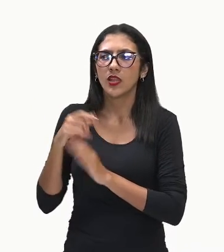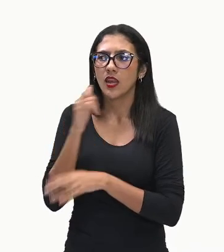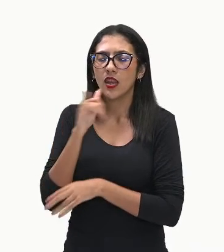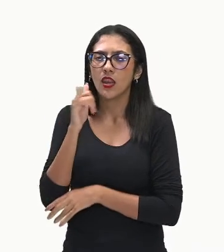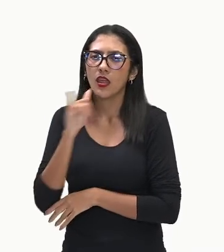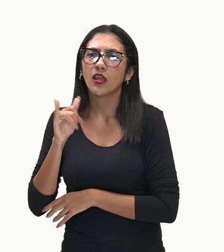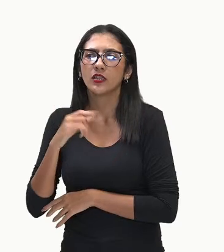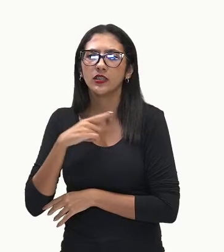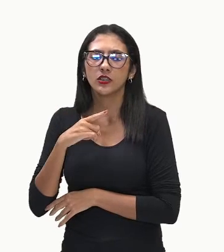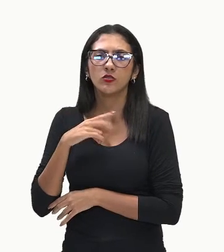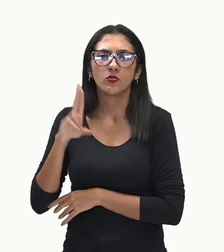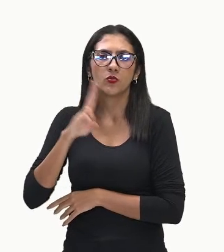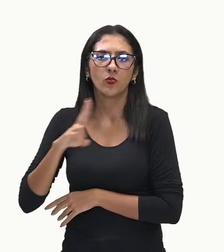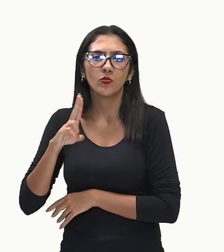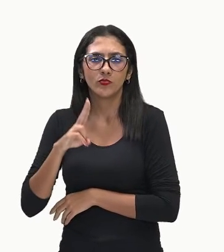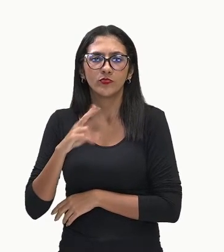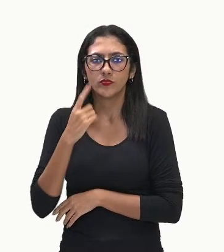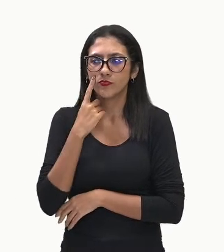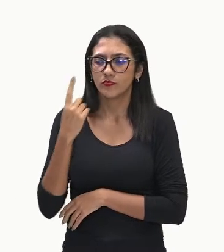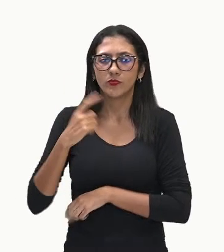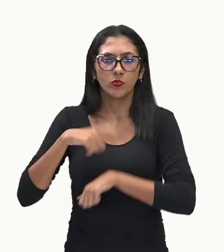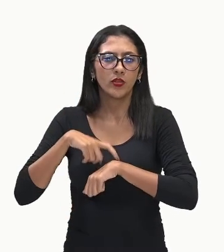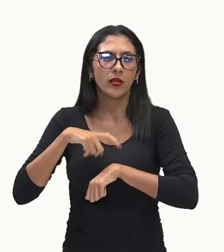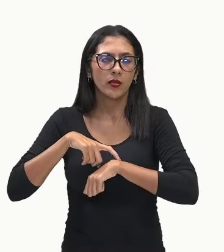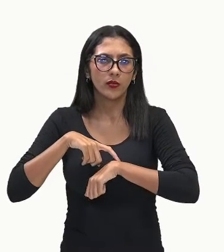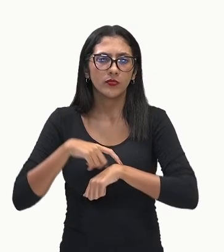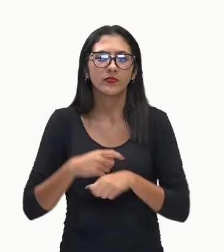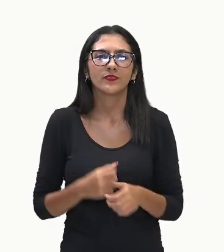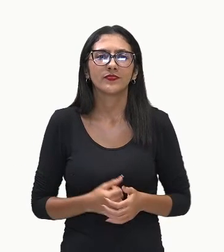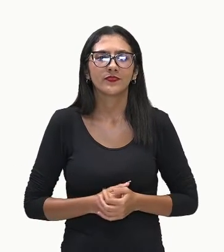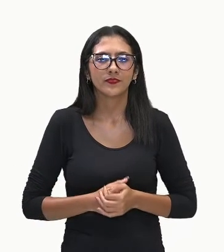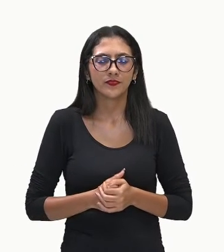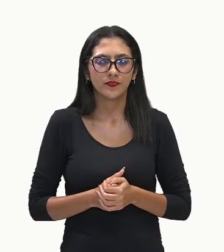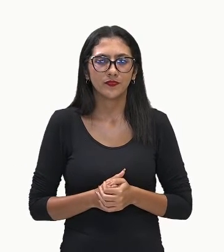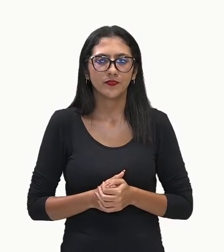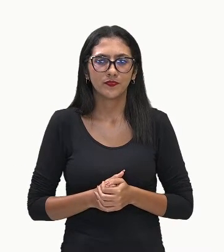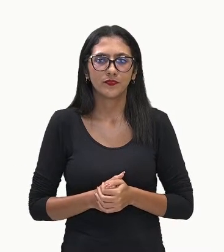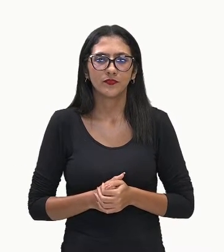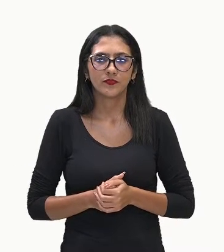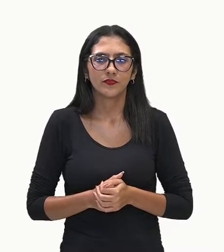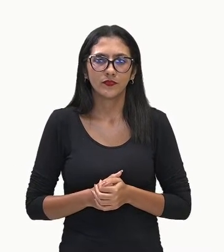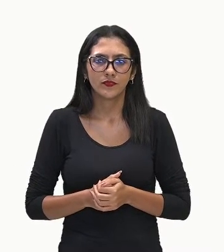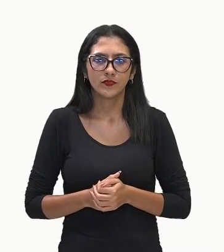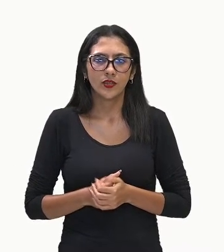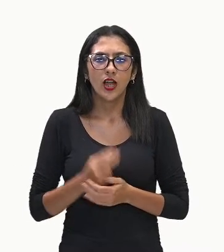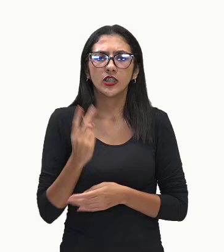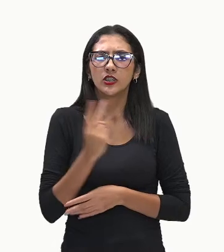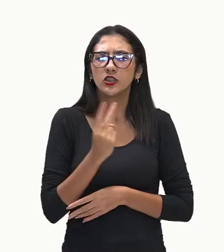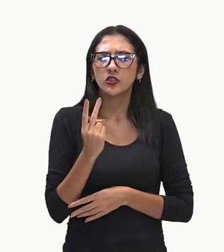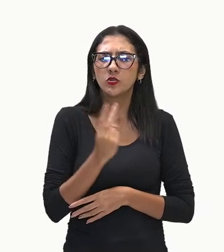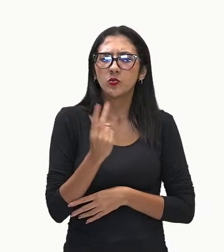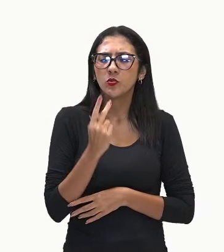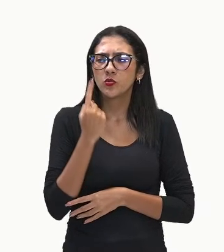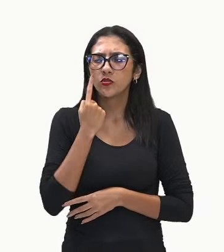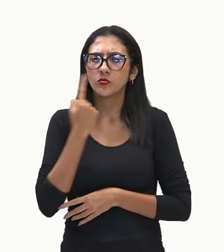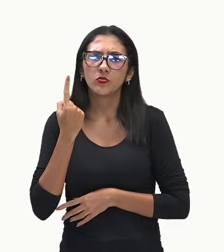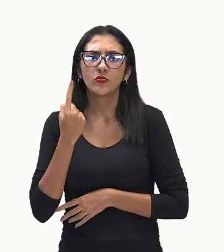hora, 1,24. A máquina 2 gasta por